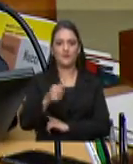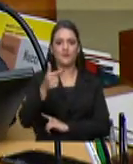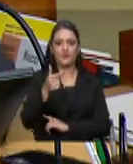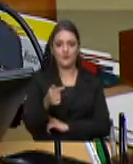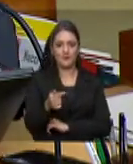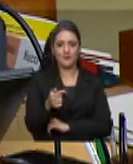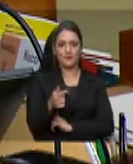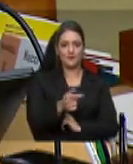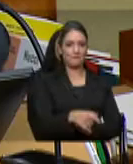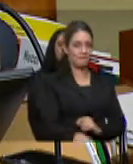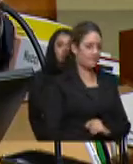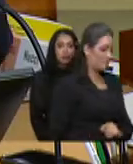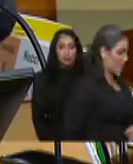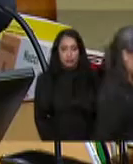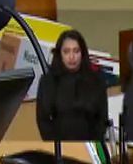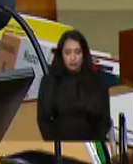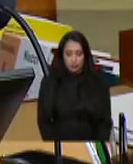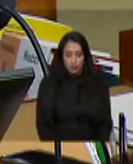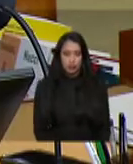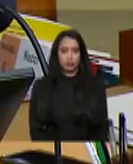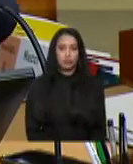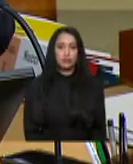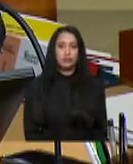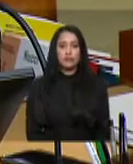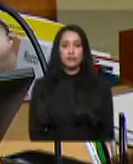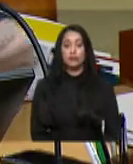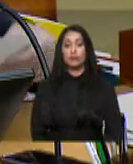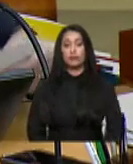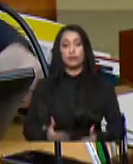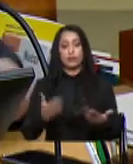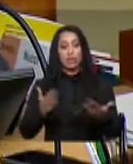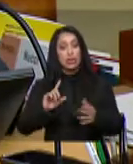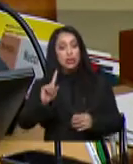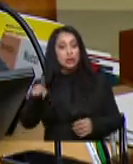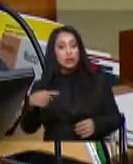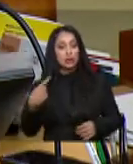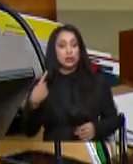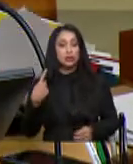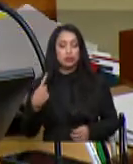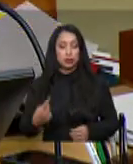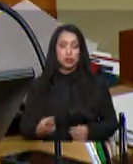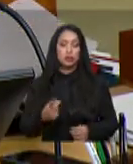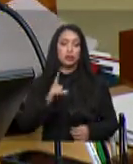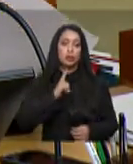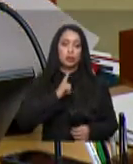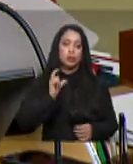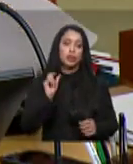7.797, e ele passa posteriormente por